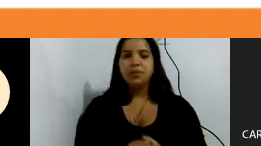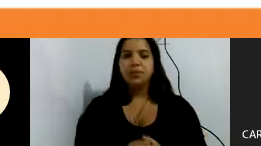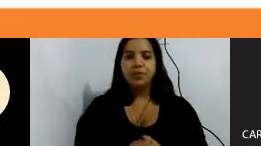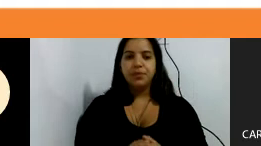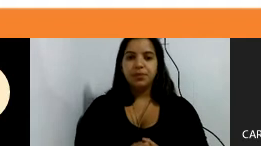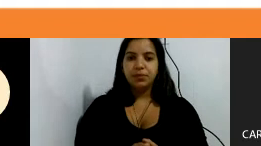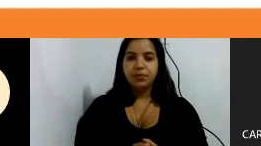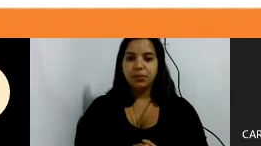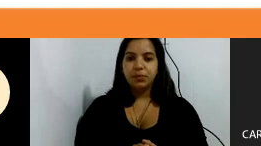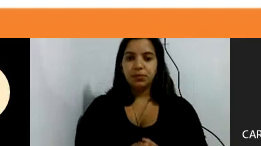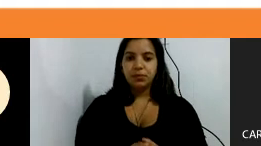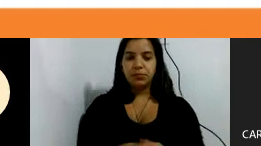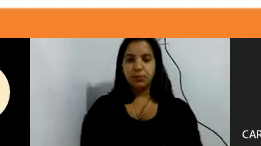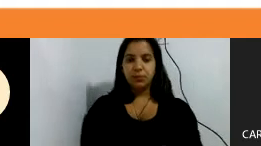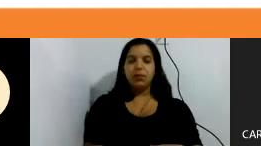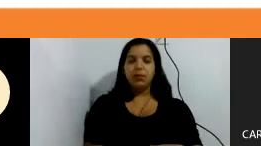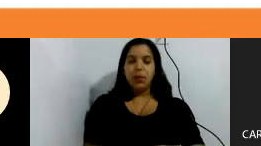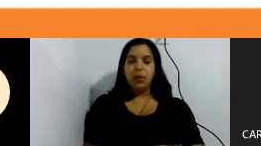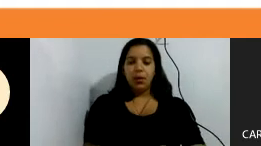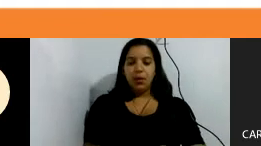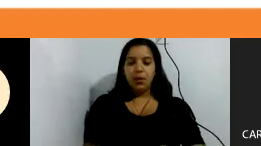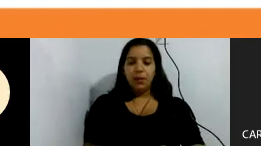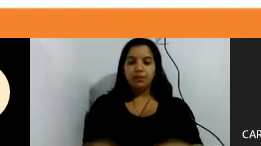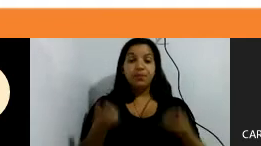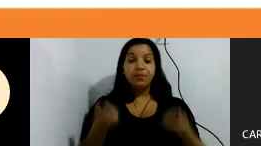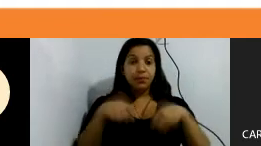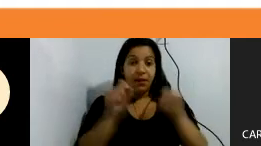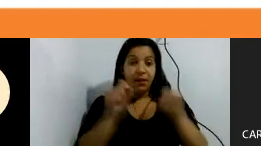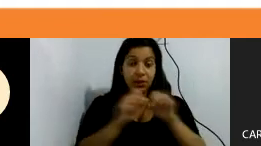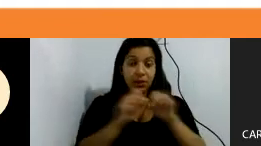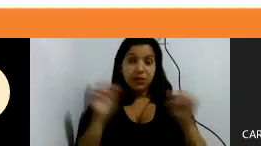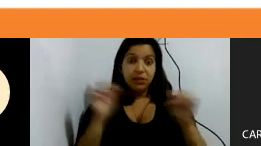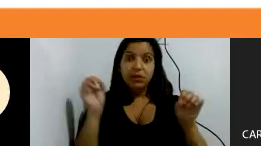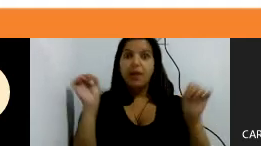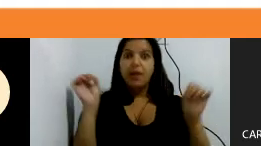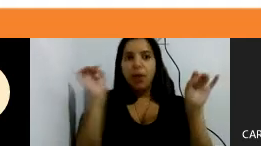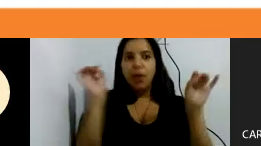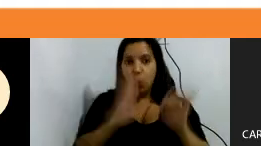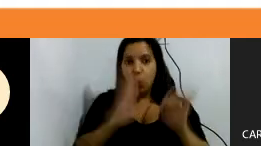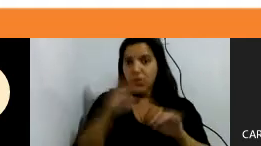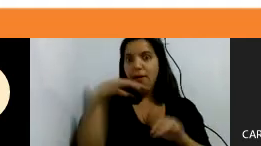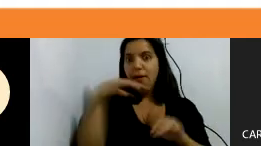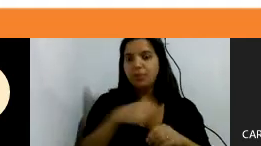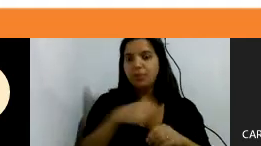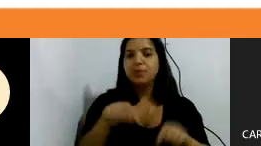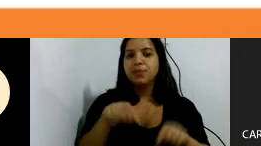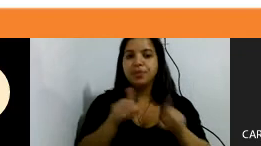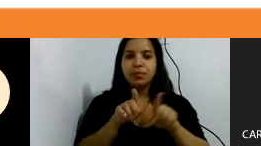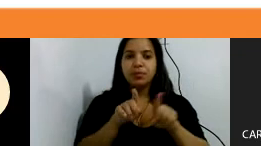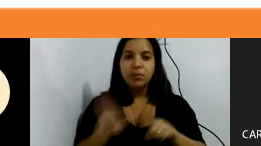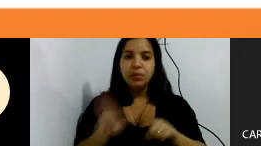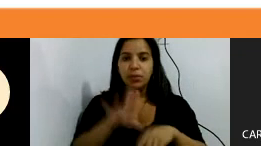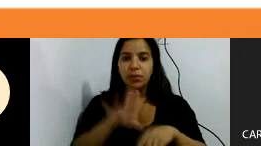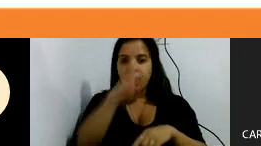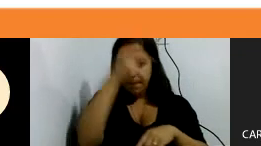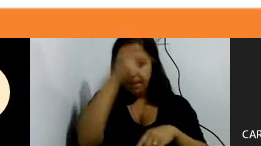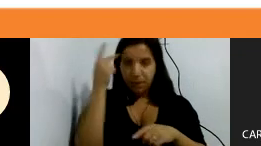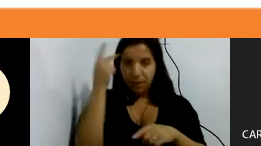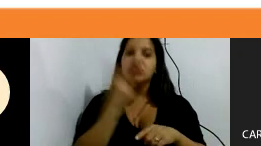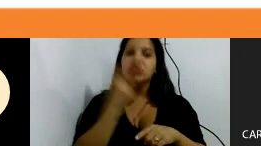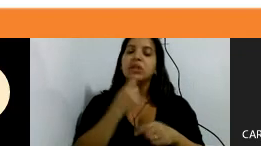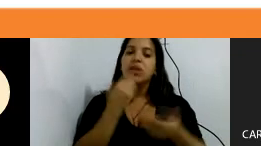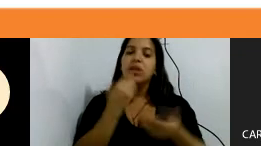uma bolsa que ela precisa ser confeccionada e prontamente utilizada. Então, ela vai ser utilizada em paciente com